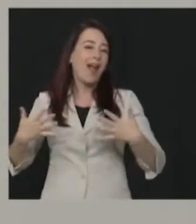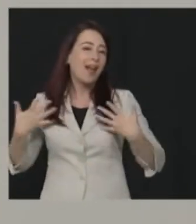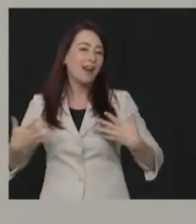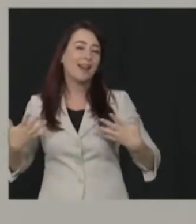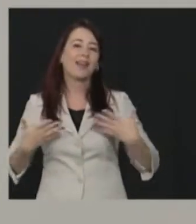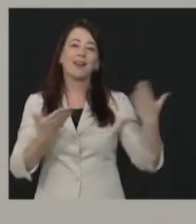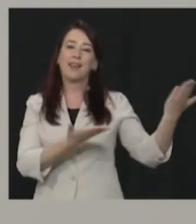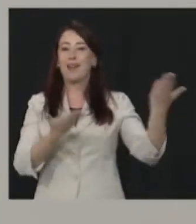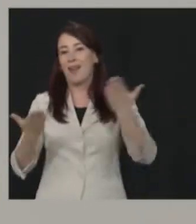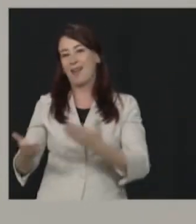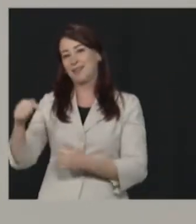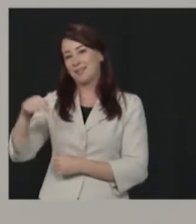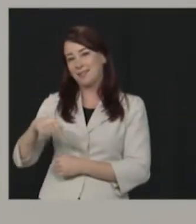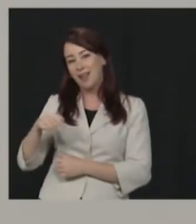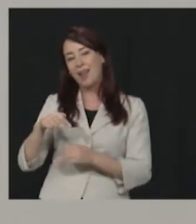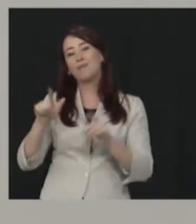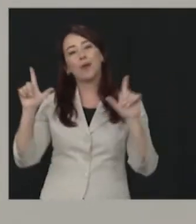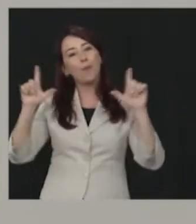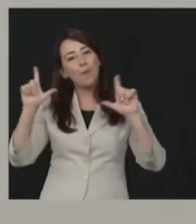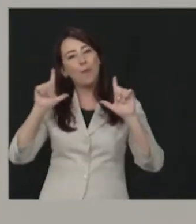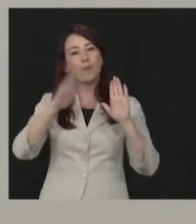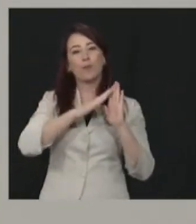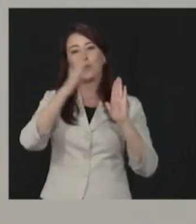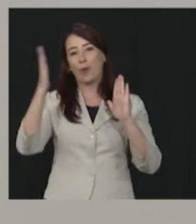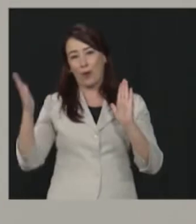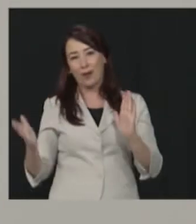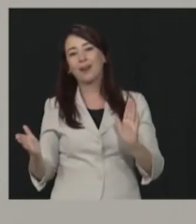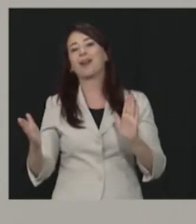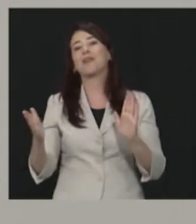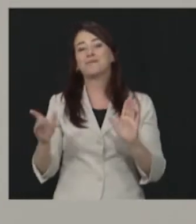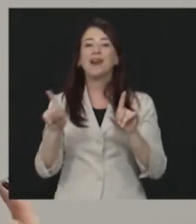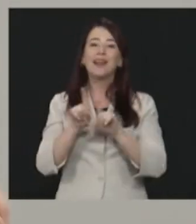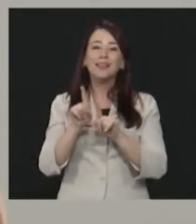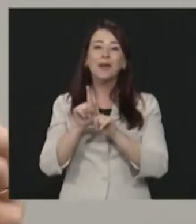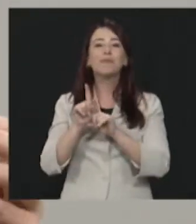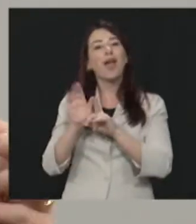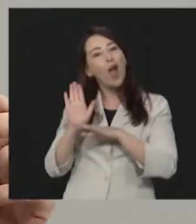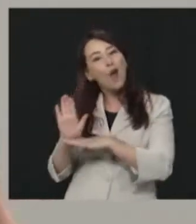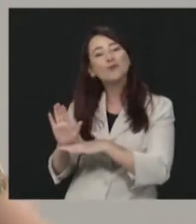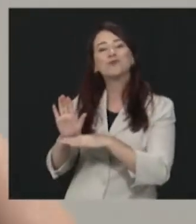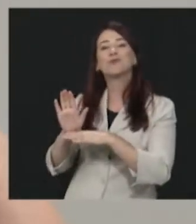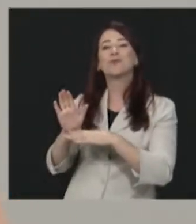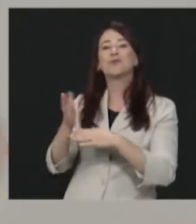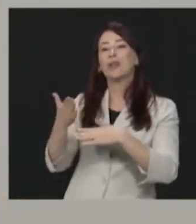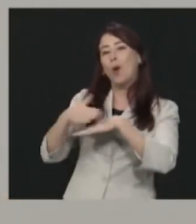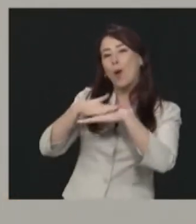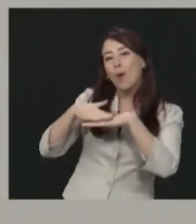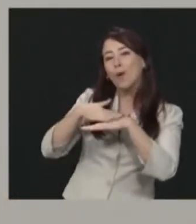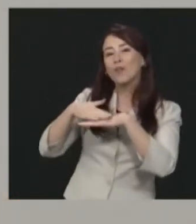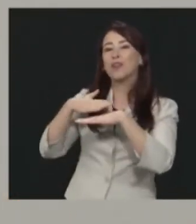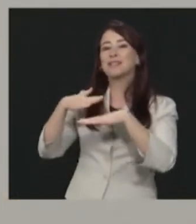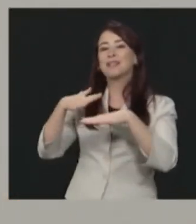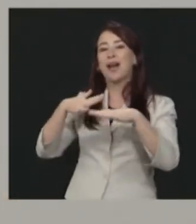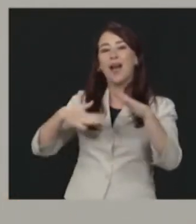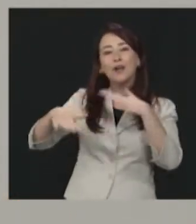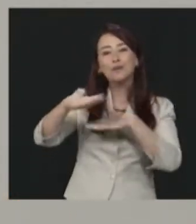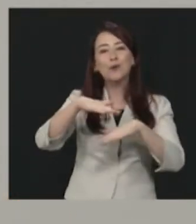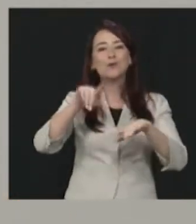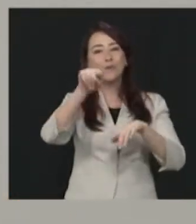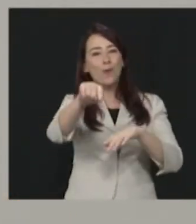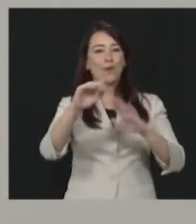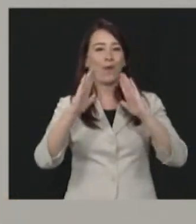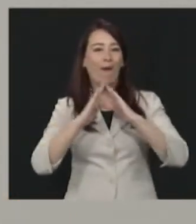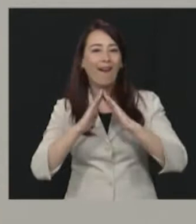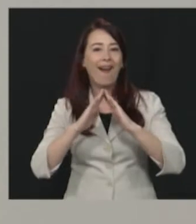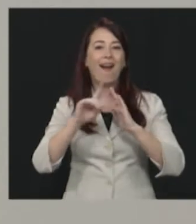aqui ao longo do programa, nos ajudando aqui a conversar com todo mundo que está em casa,